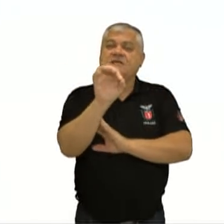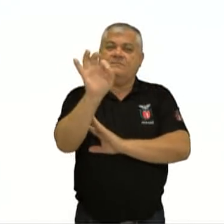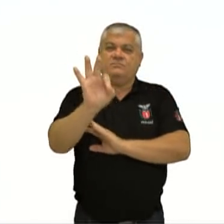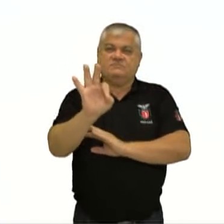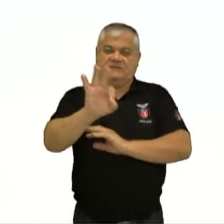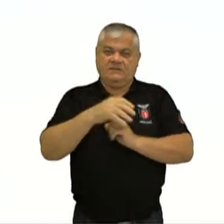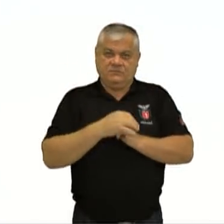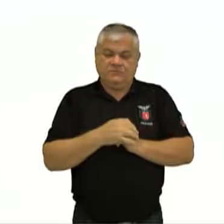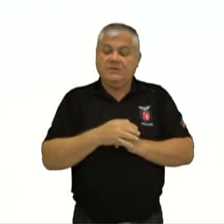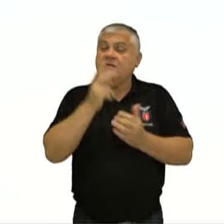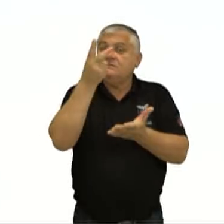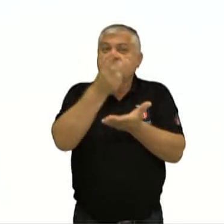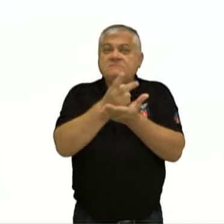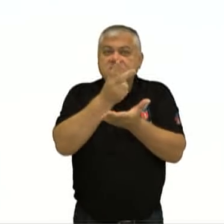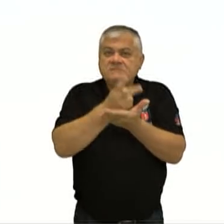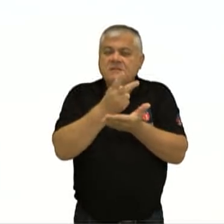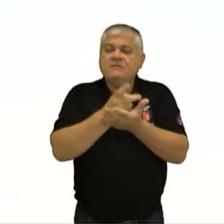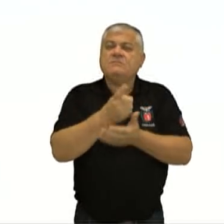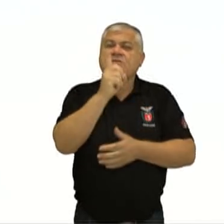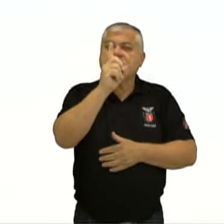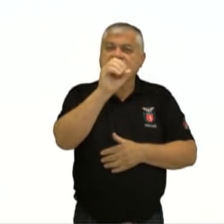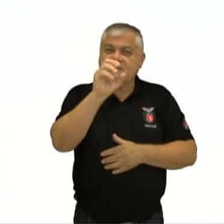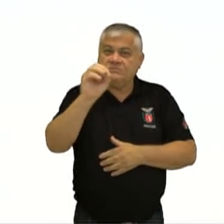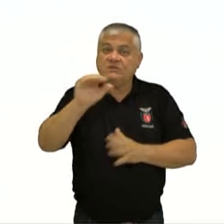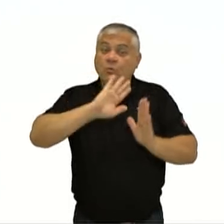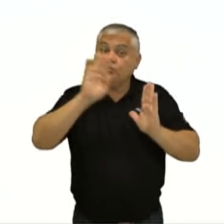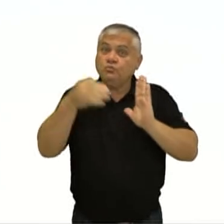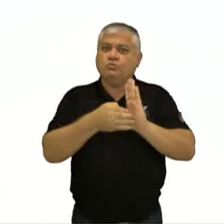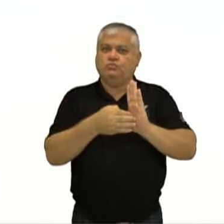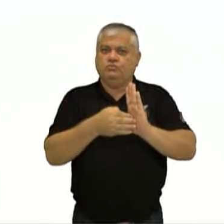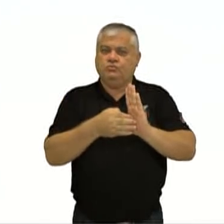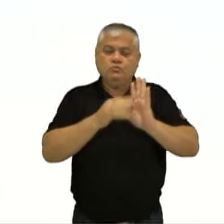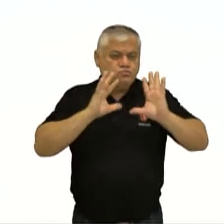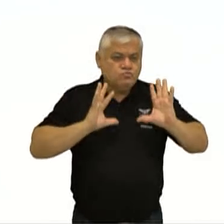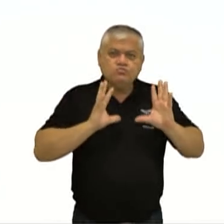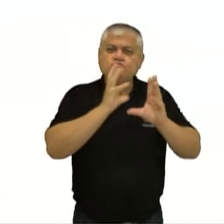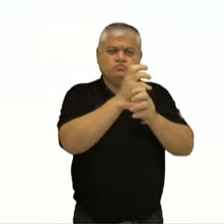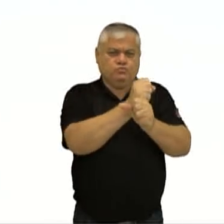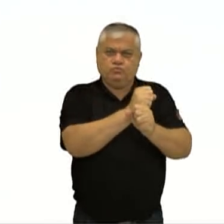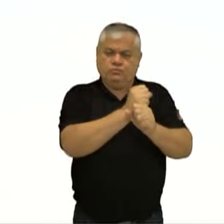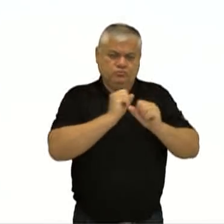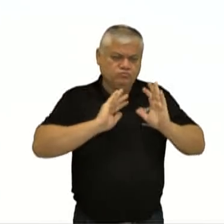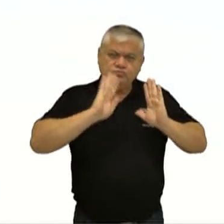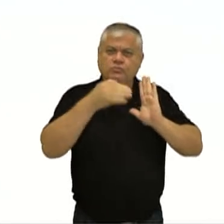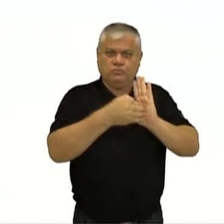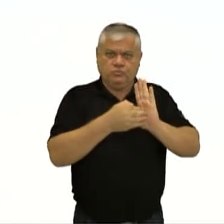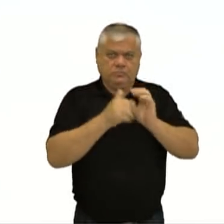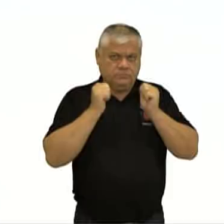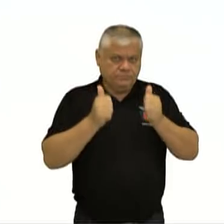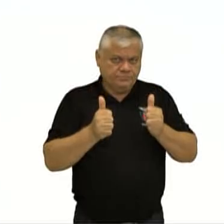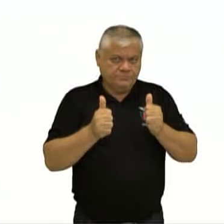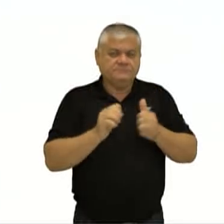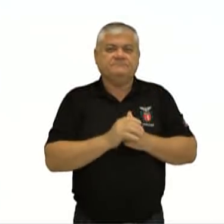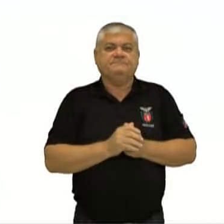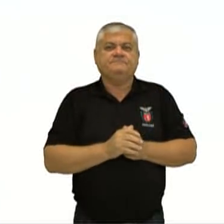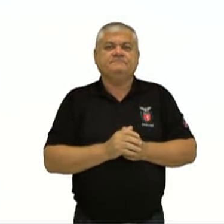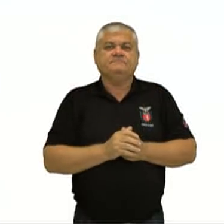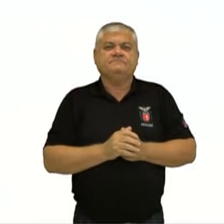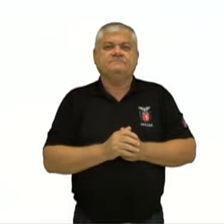estiver falando de 100%, a gente está fazendo referência ao total. Quantidade total é 100%.